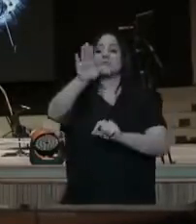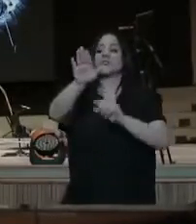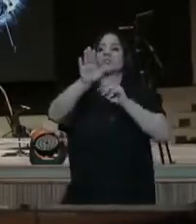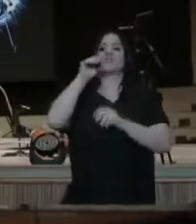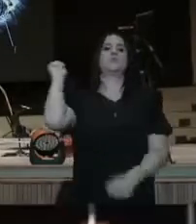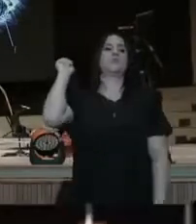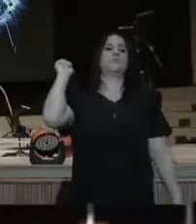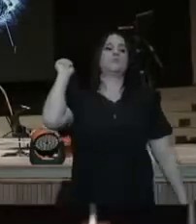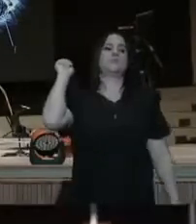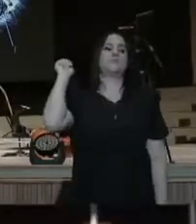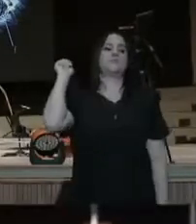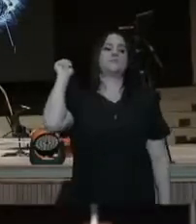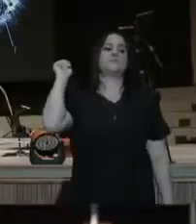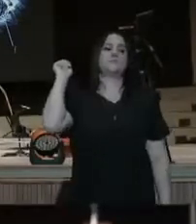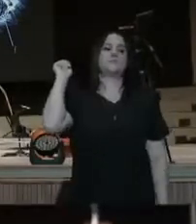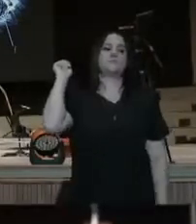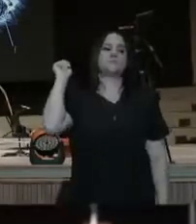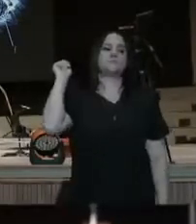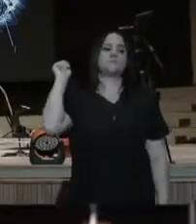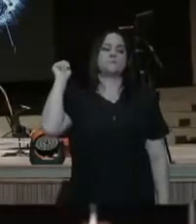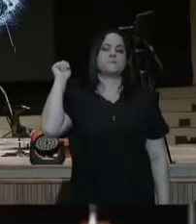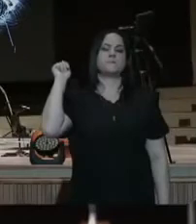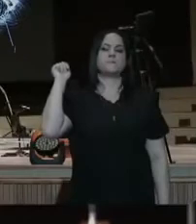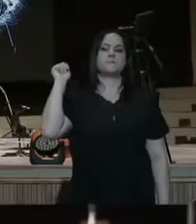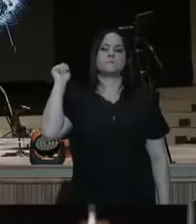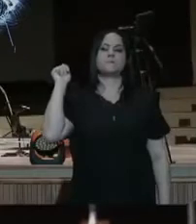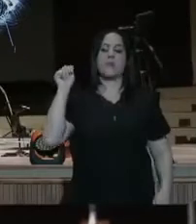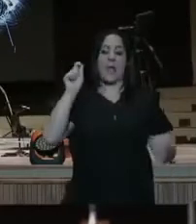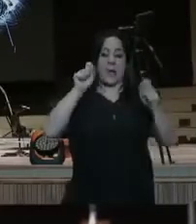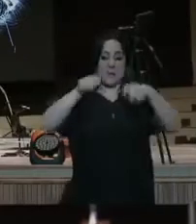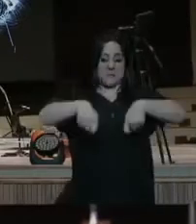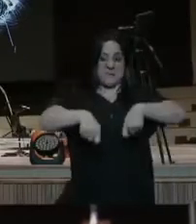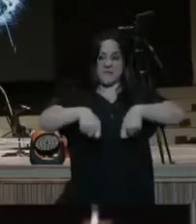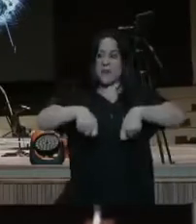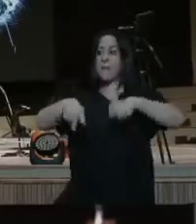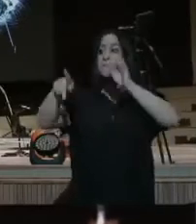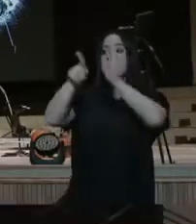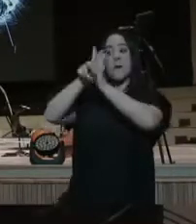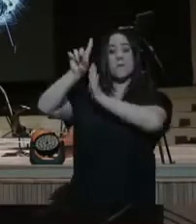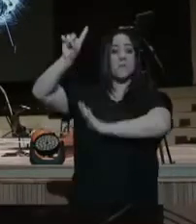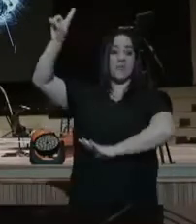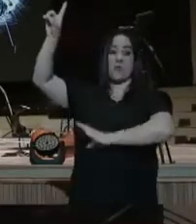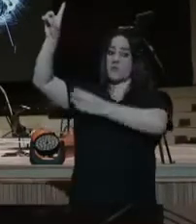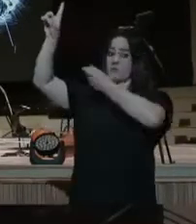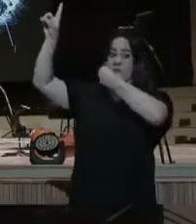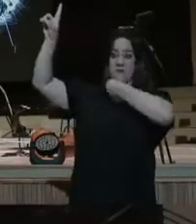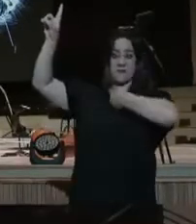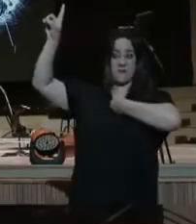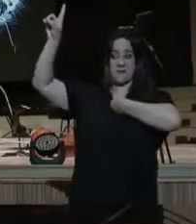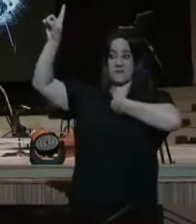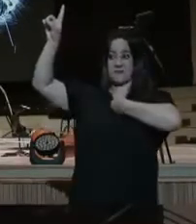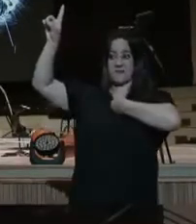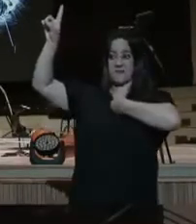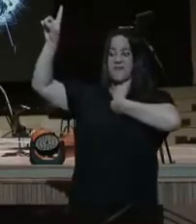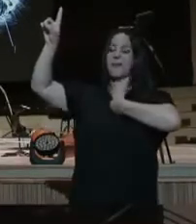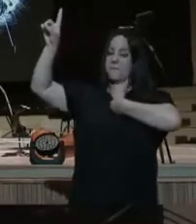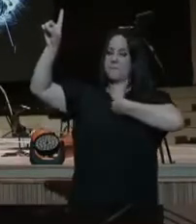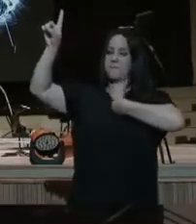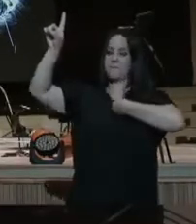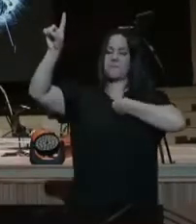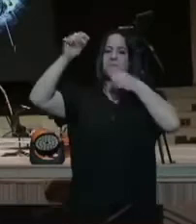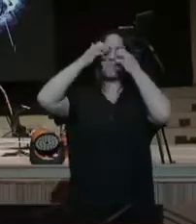chamado a capacitação é divina é o que deus fala de